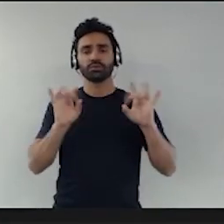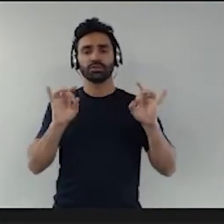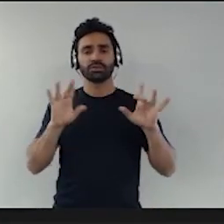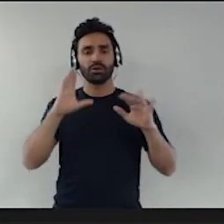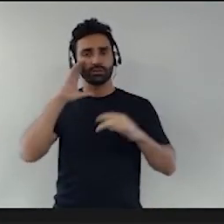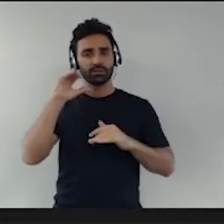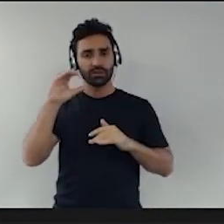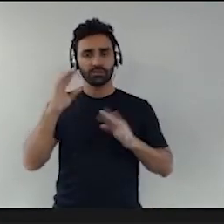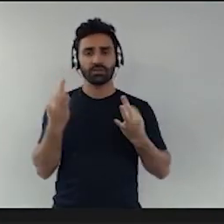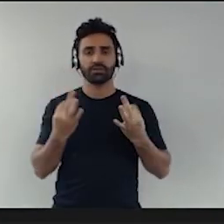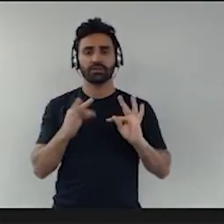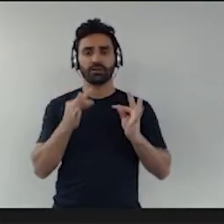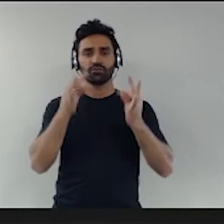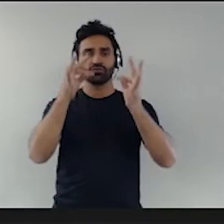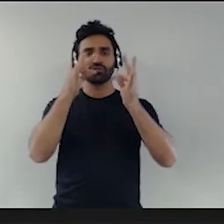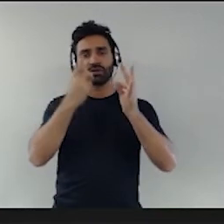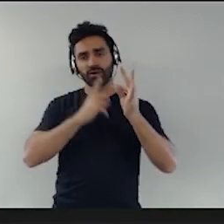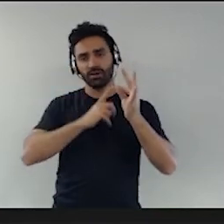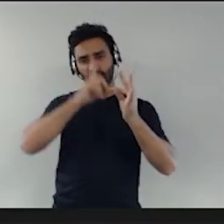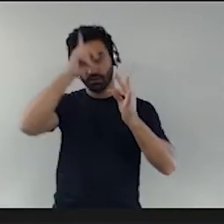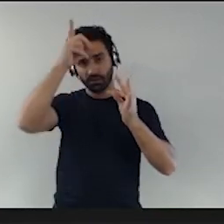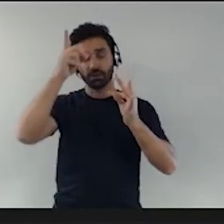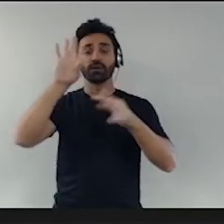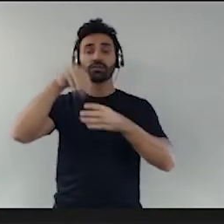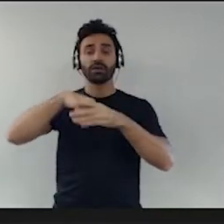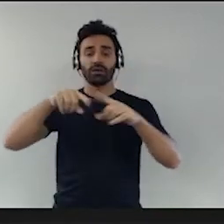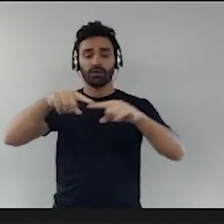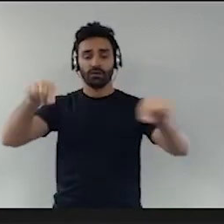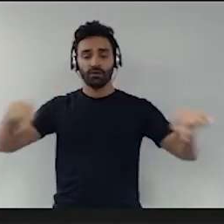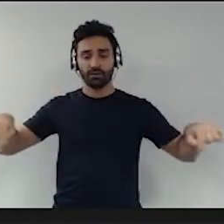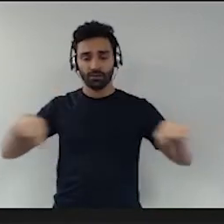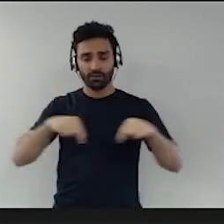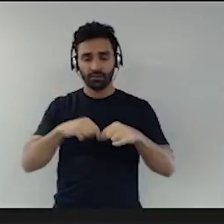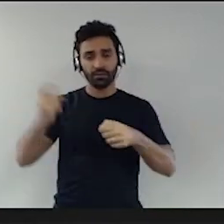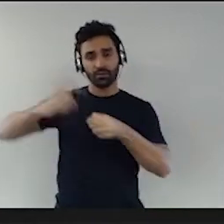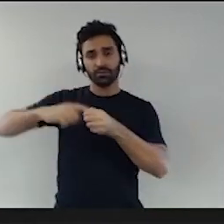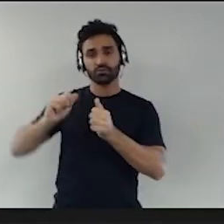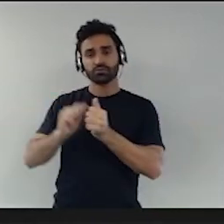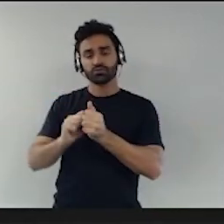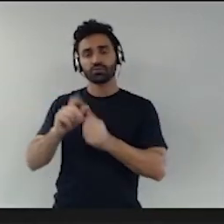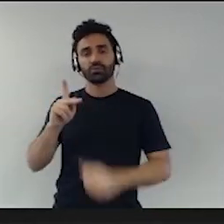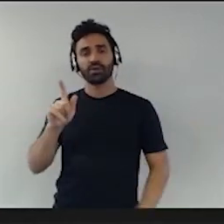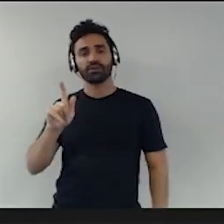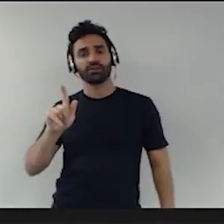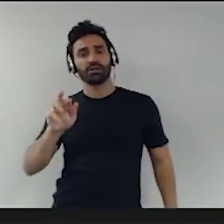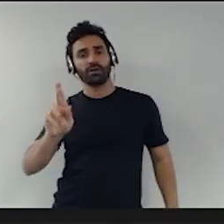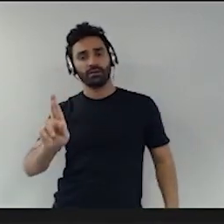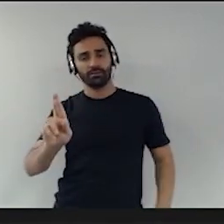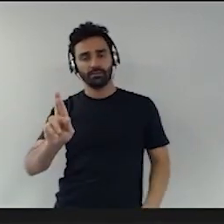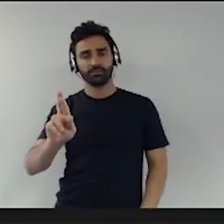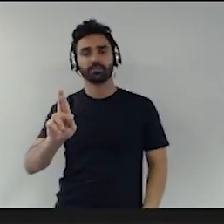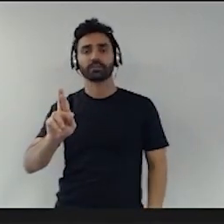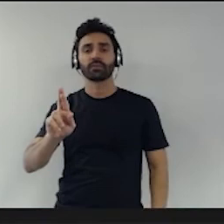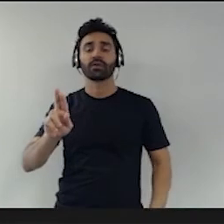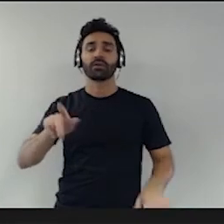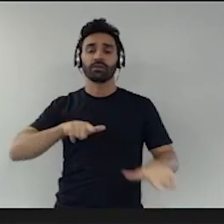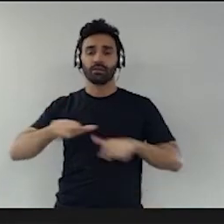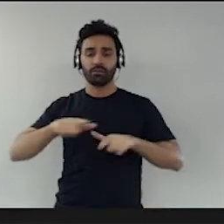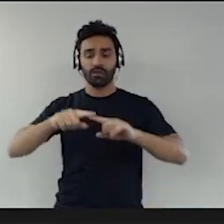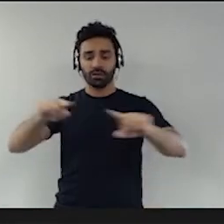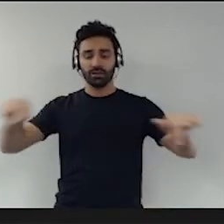Ciência, Tecnologia e Inovação do Gabinete do Procurador-Geral da República e atua no